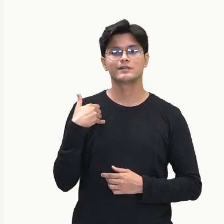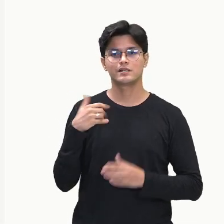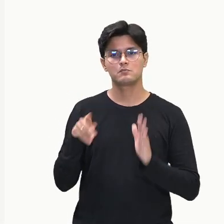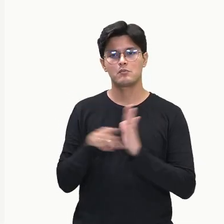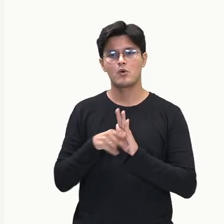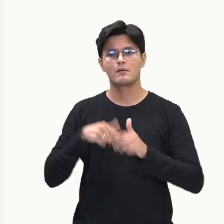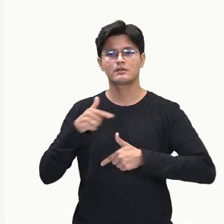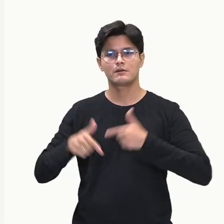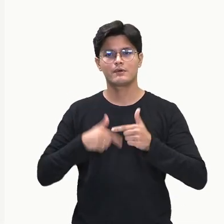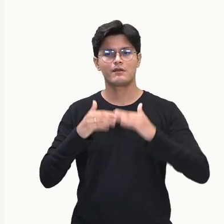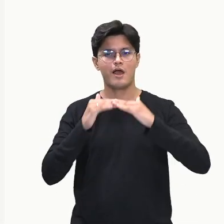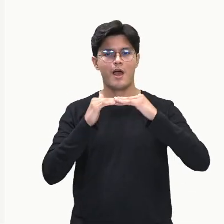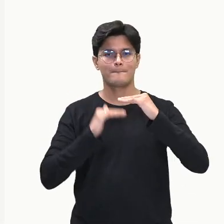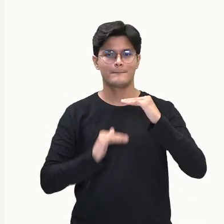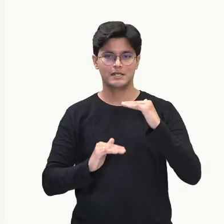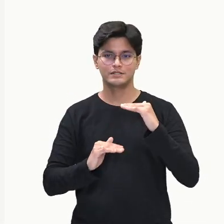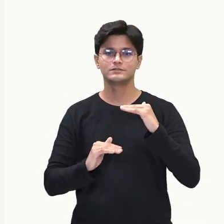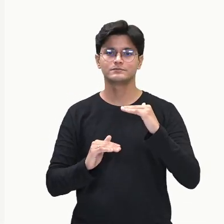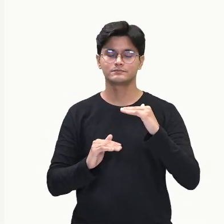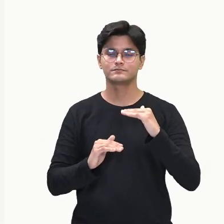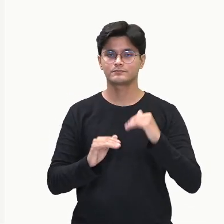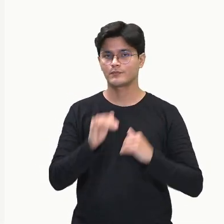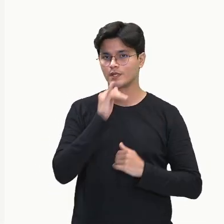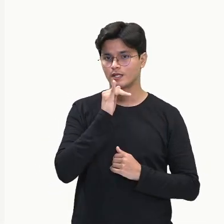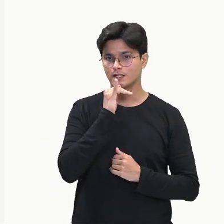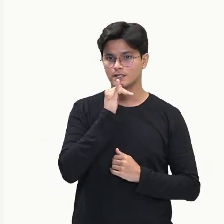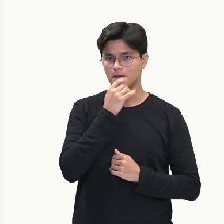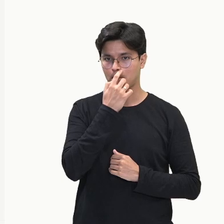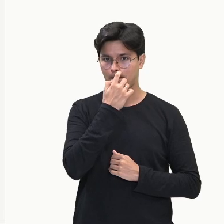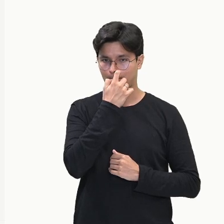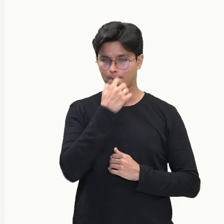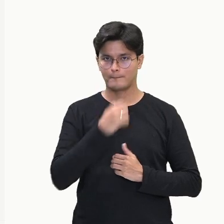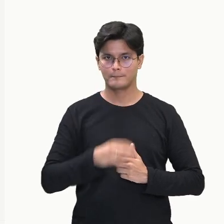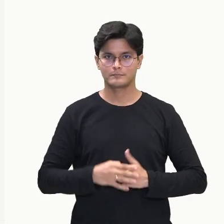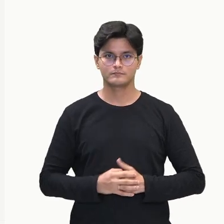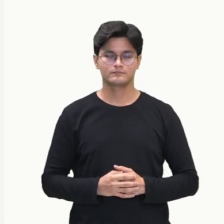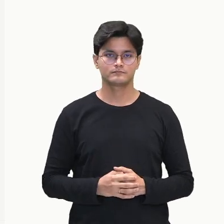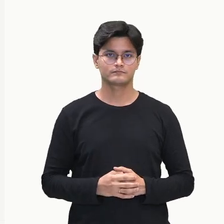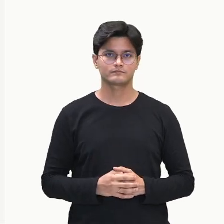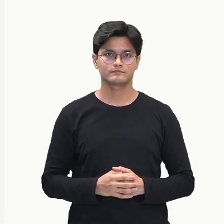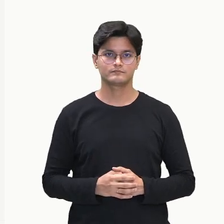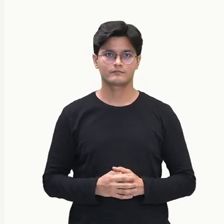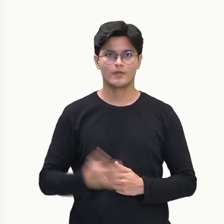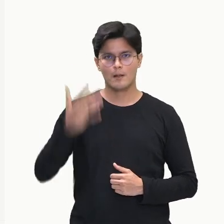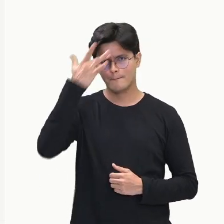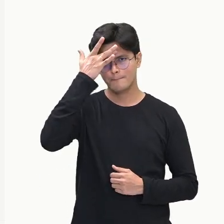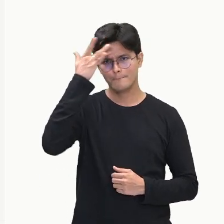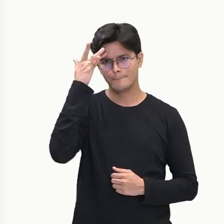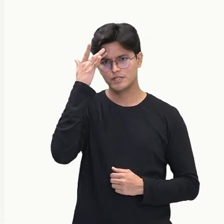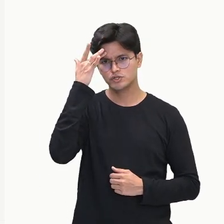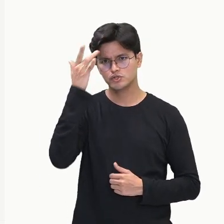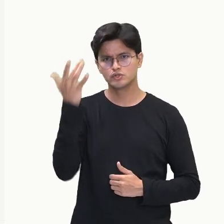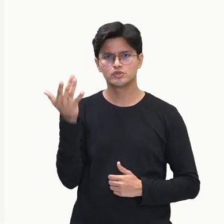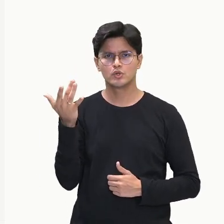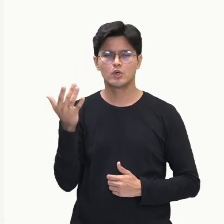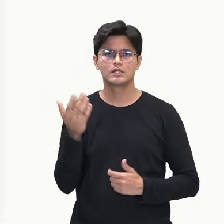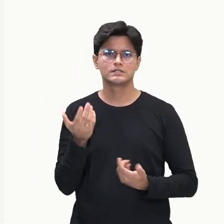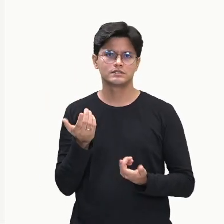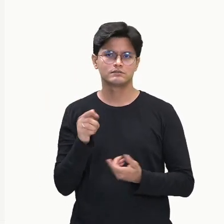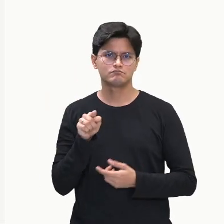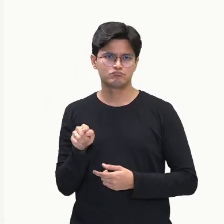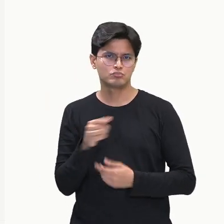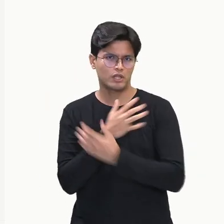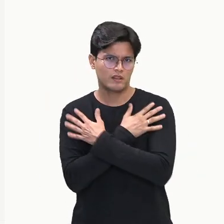aí, nesse caso aqui específico, só para dar um exemplo do que a gente estava falando antes, elas não são pessoas que são